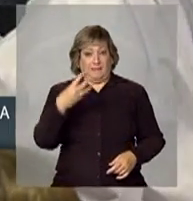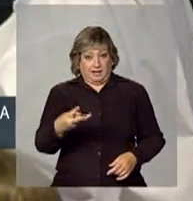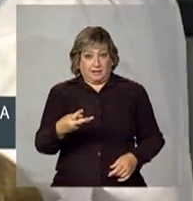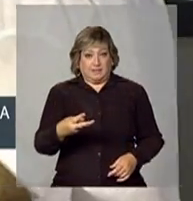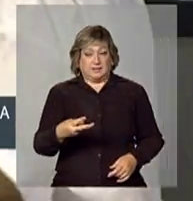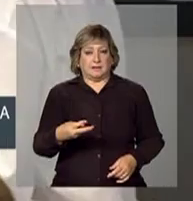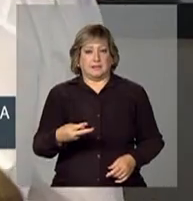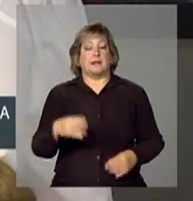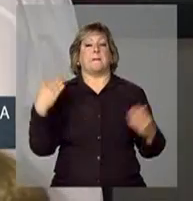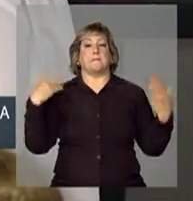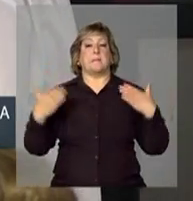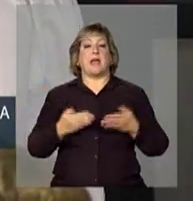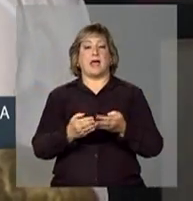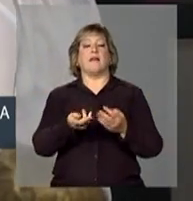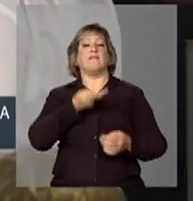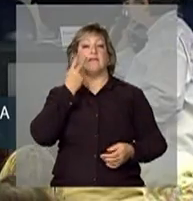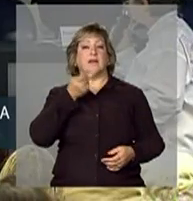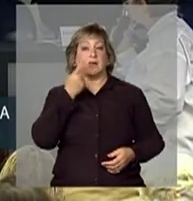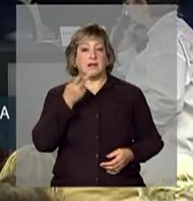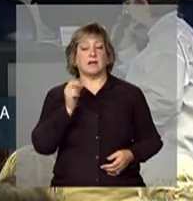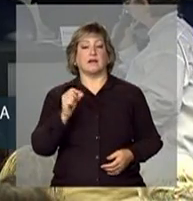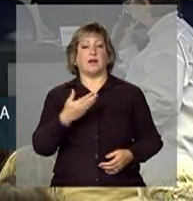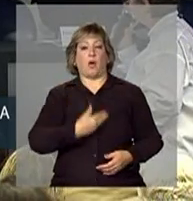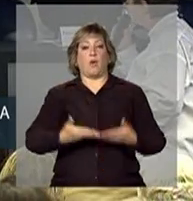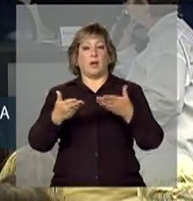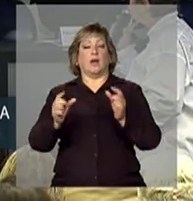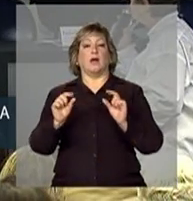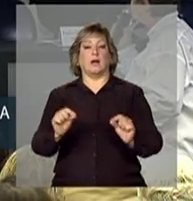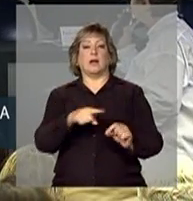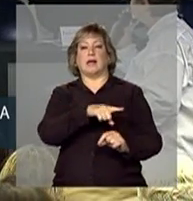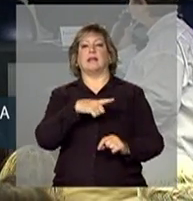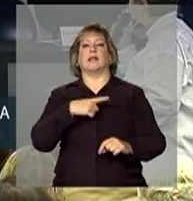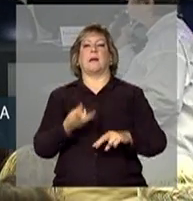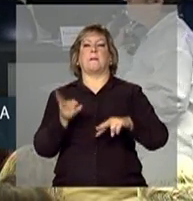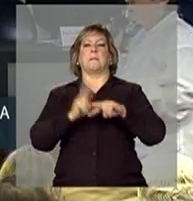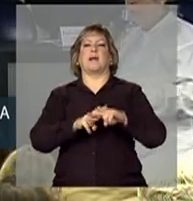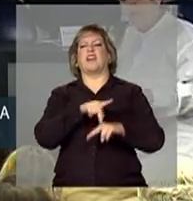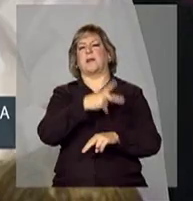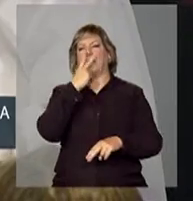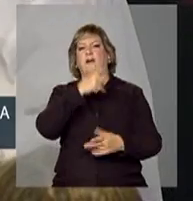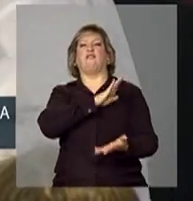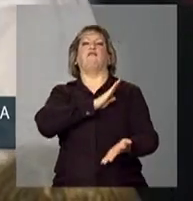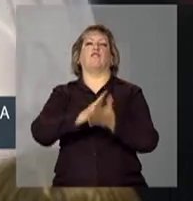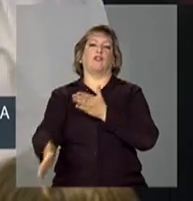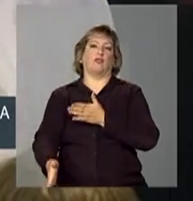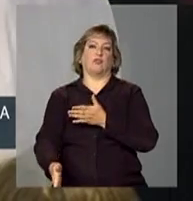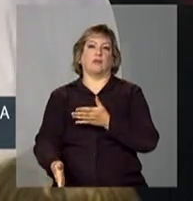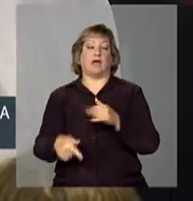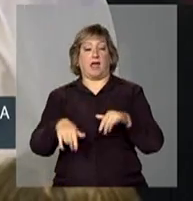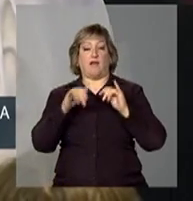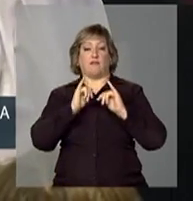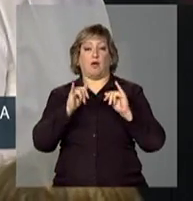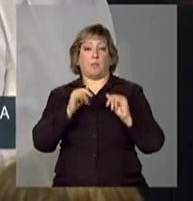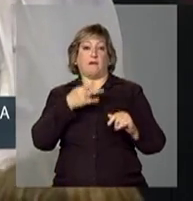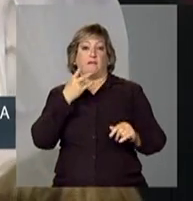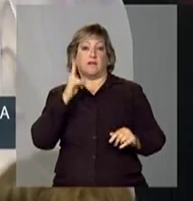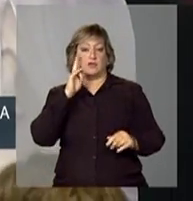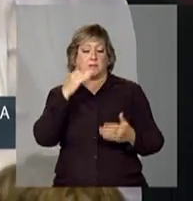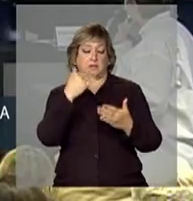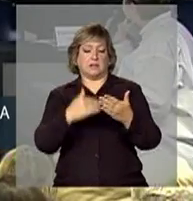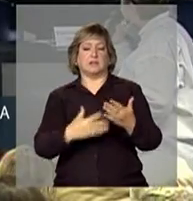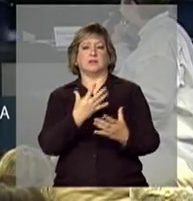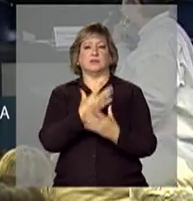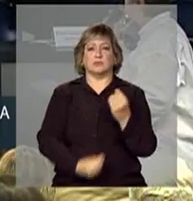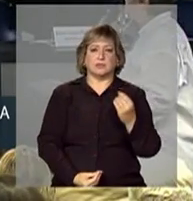1993, a Marinha Brasileira informa ao Estado que preso teria fugido e que essa informação, que ele está citado em lista de